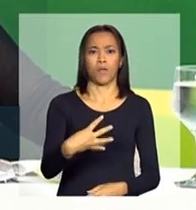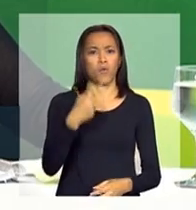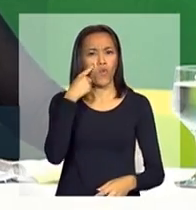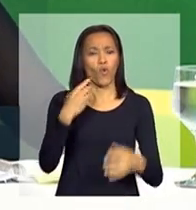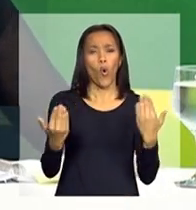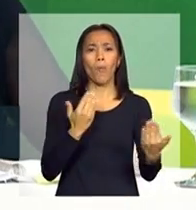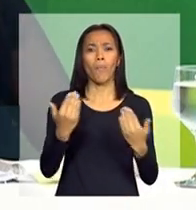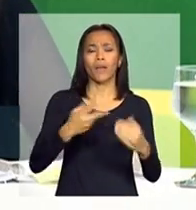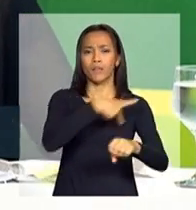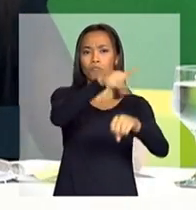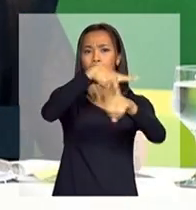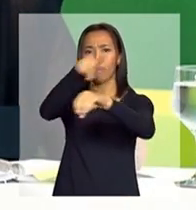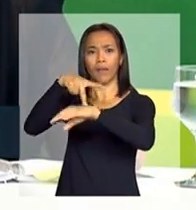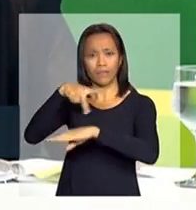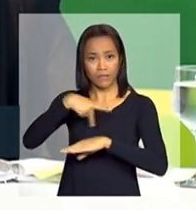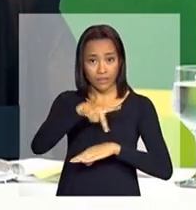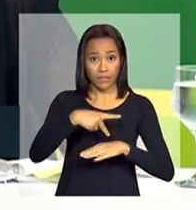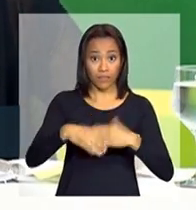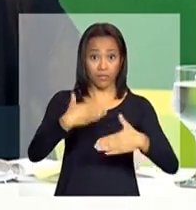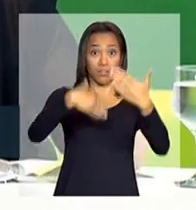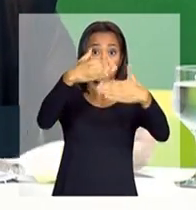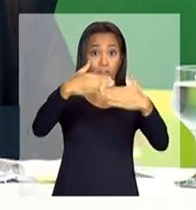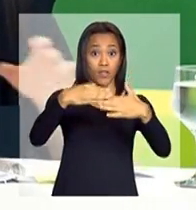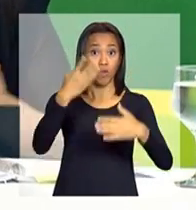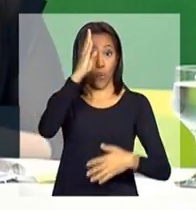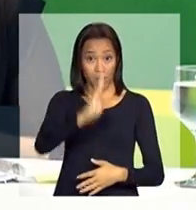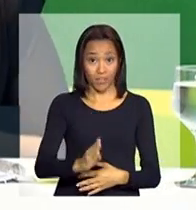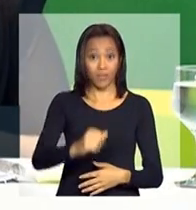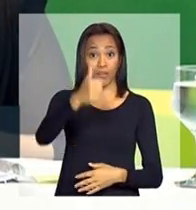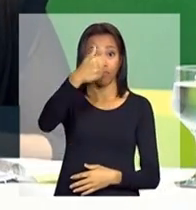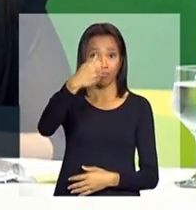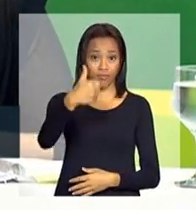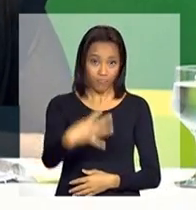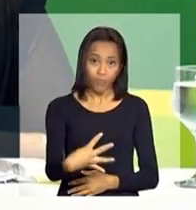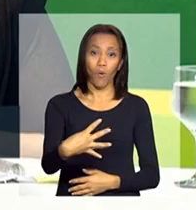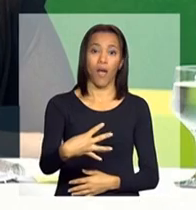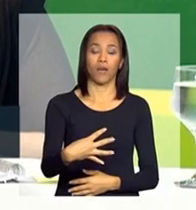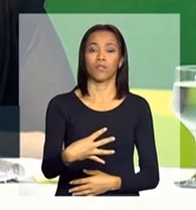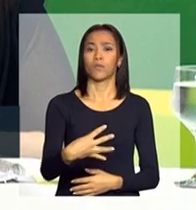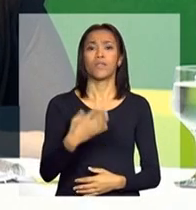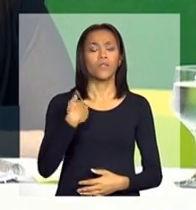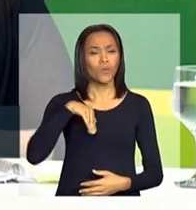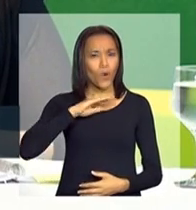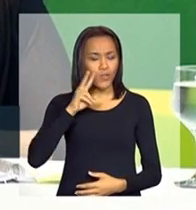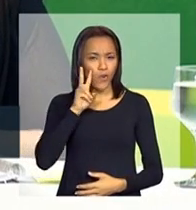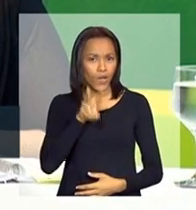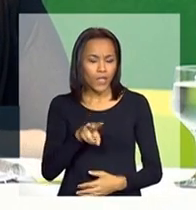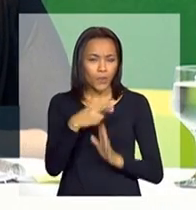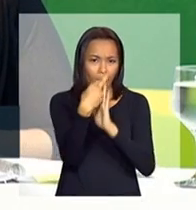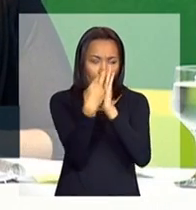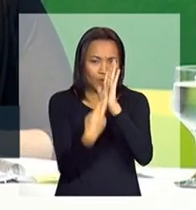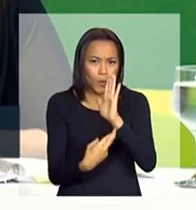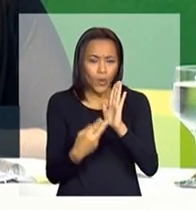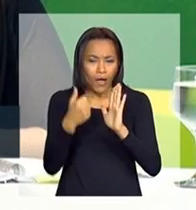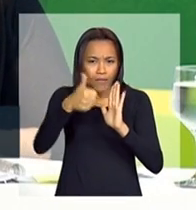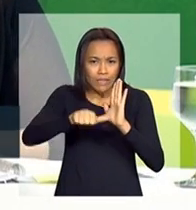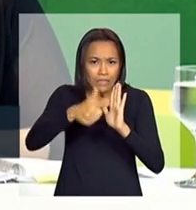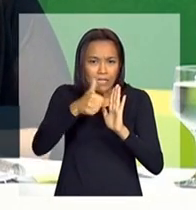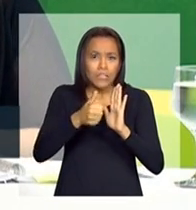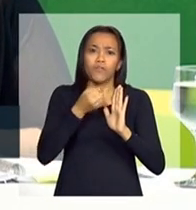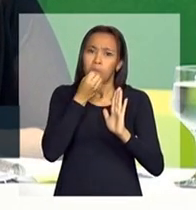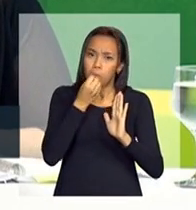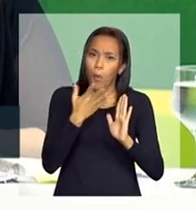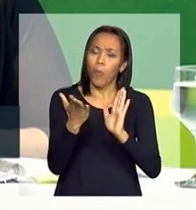avançaram nesses aspectos portanto quando a gente olha o relatório do ponto de vista qualitativo o relatório não só é muito